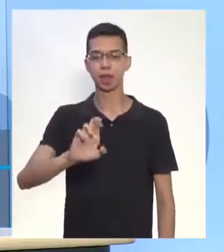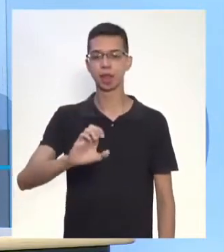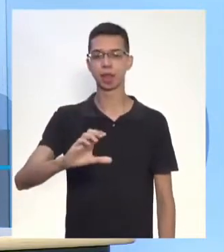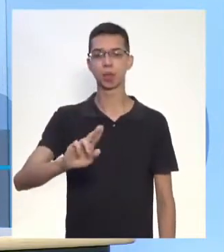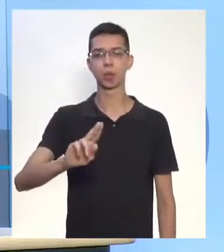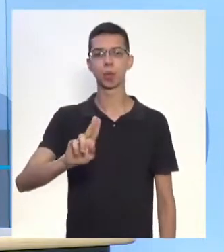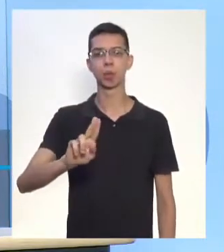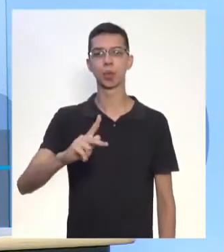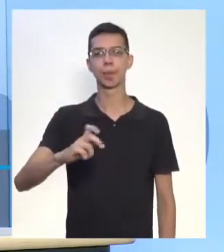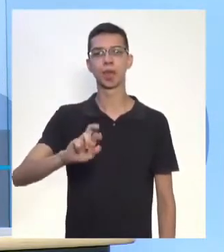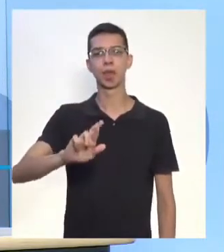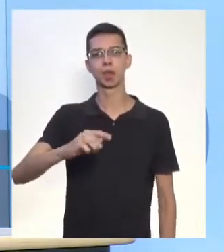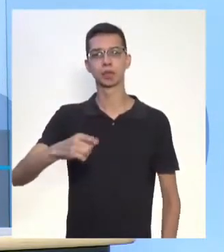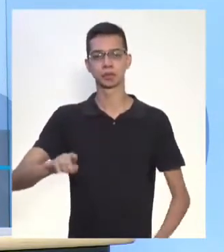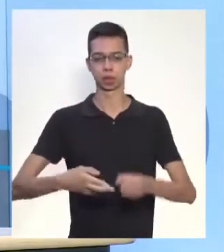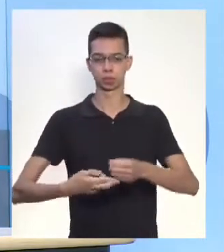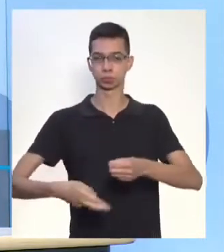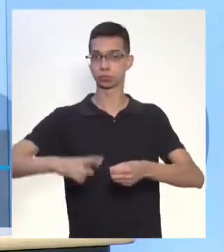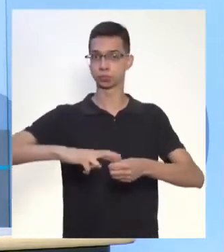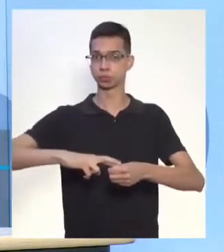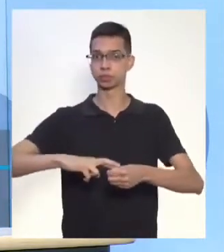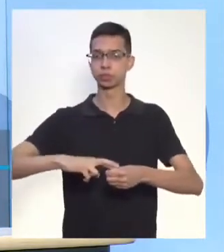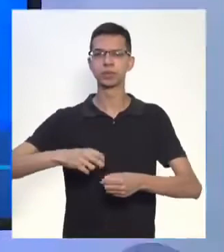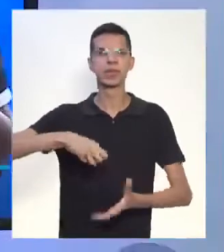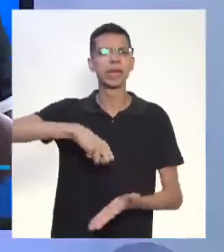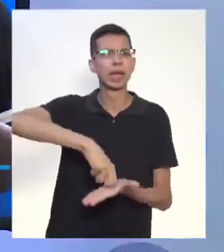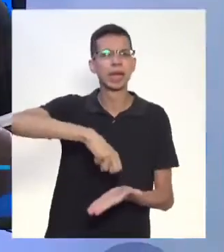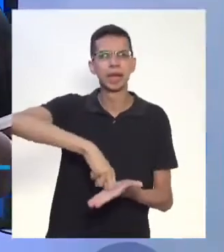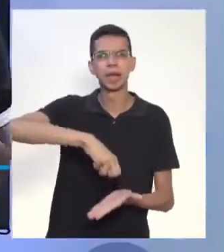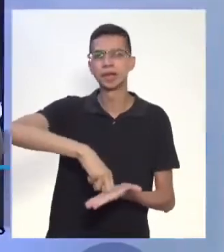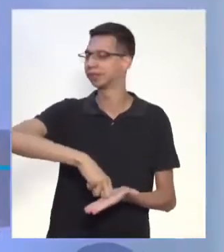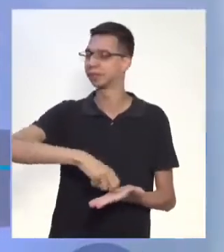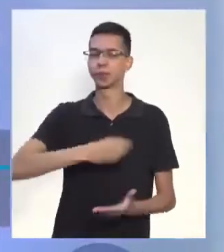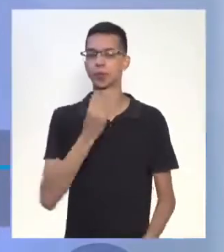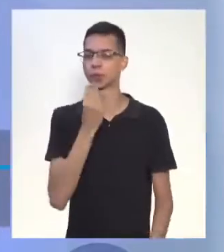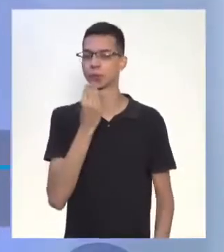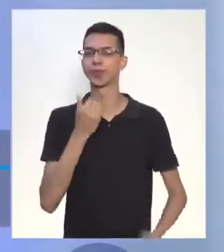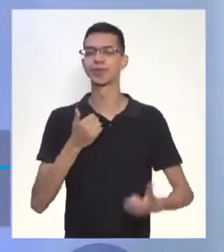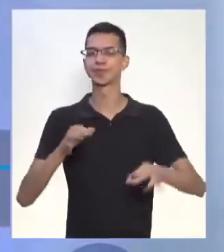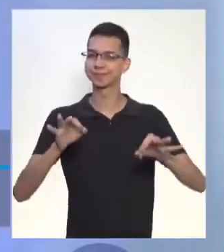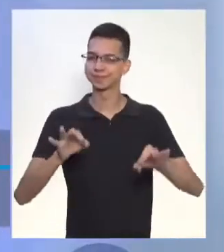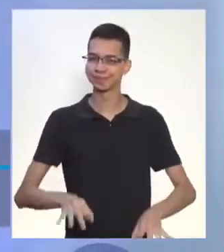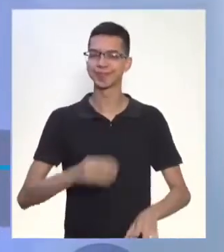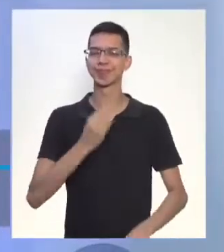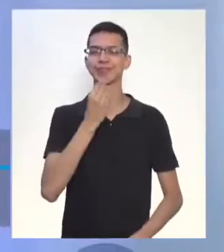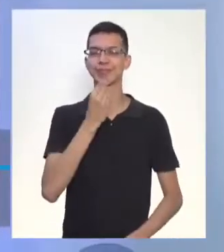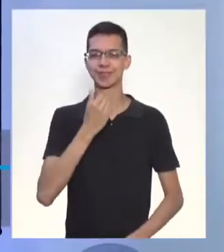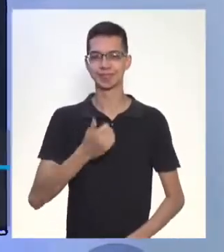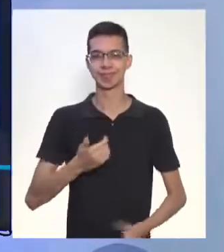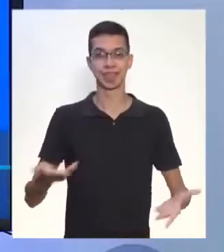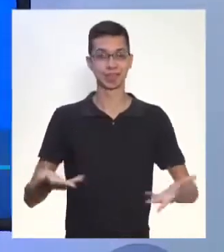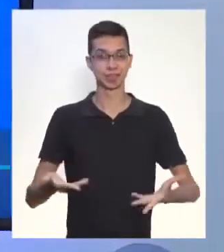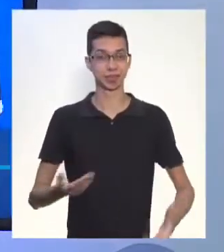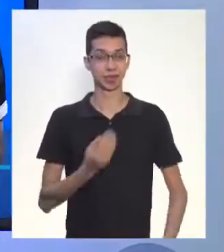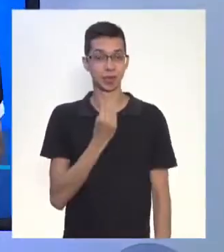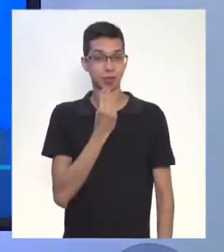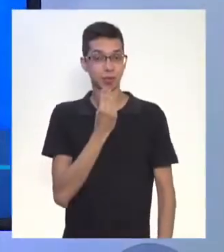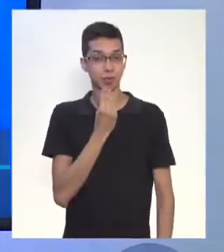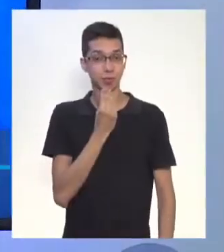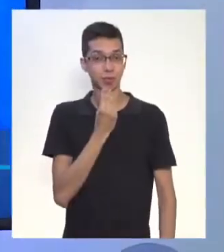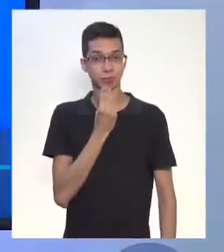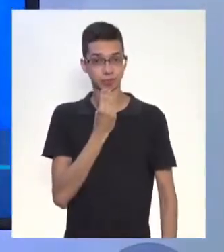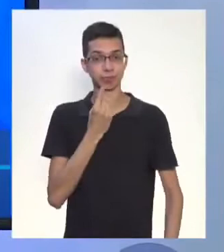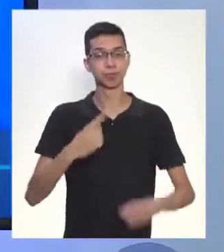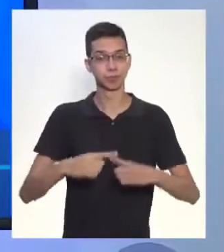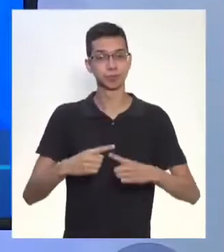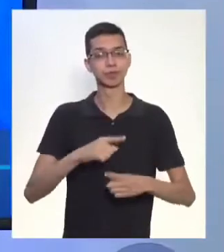é oportunidade. É não é oportunidade. Isso mesmo, professor Tony, oportunidade. Agora nós temos a oportunidade de rever